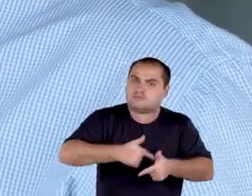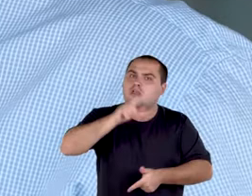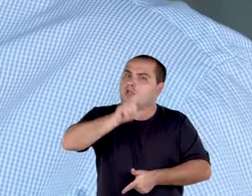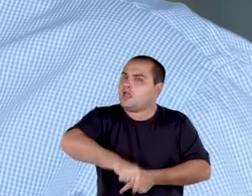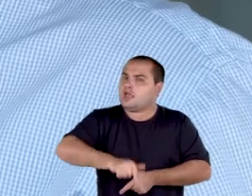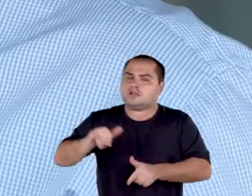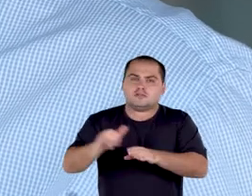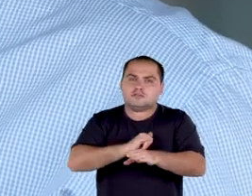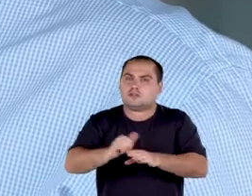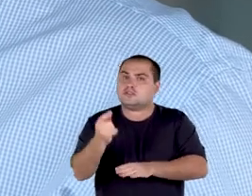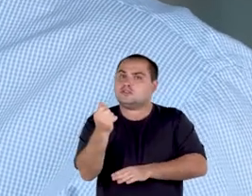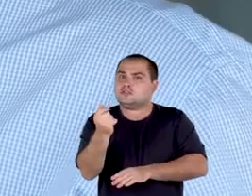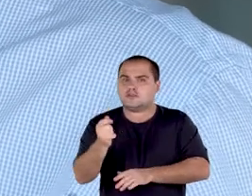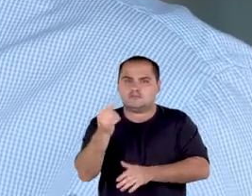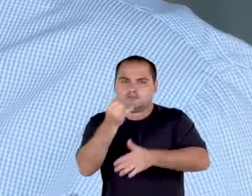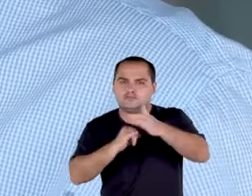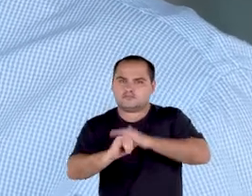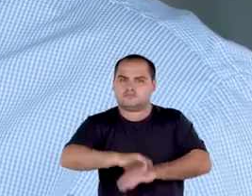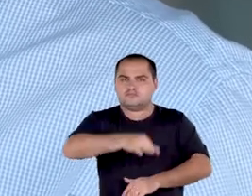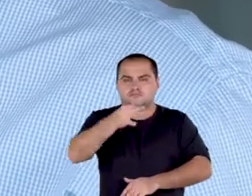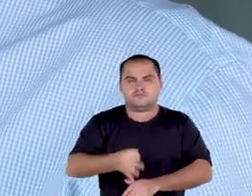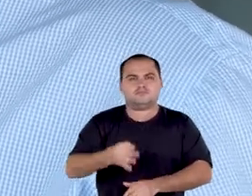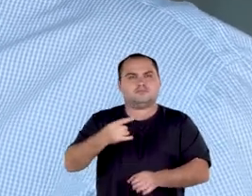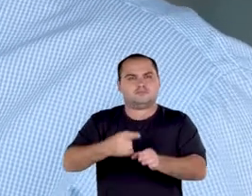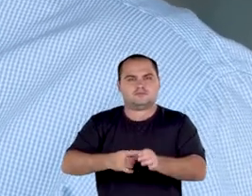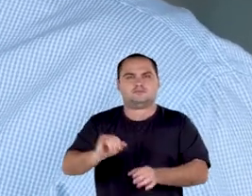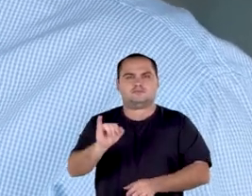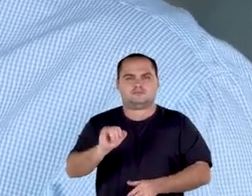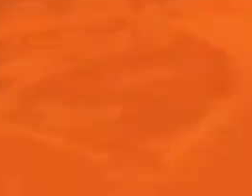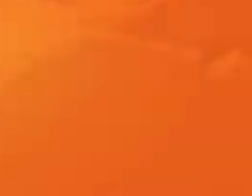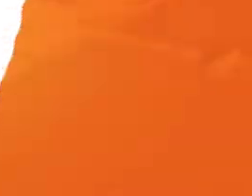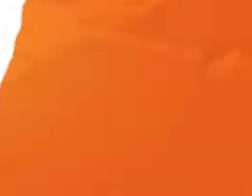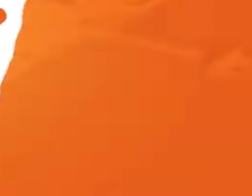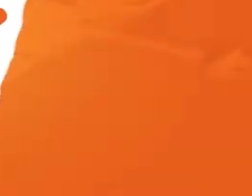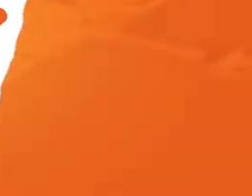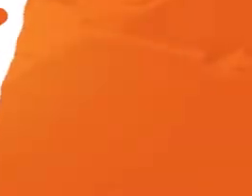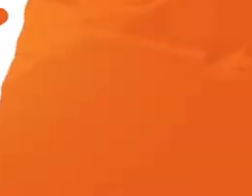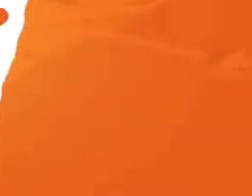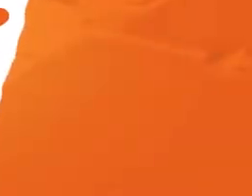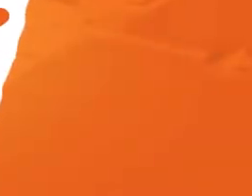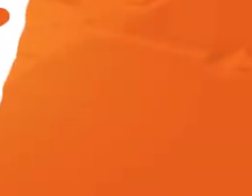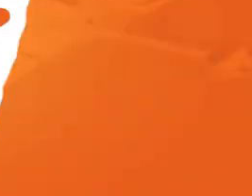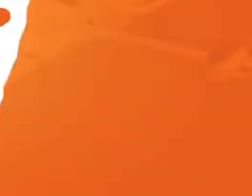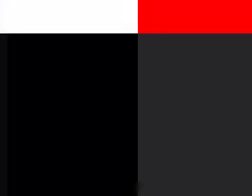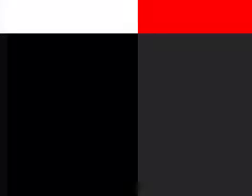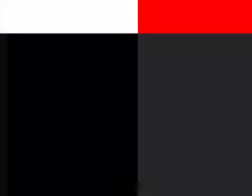forma para sobrar dinheiro e investir na qualidade de vida das pessoas.